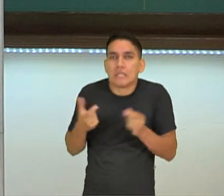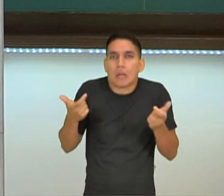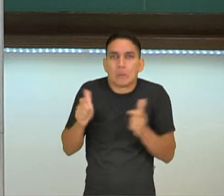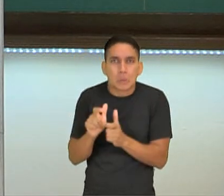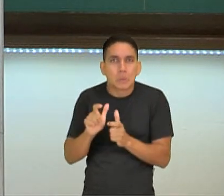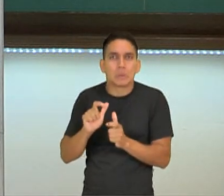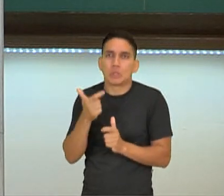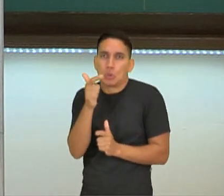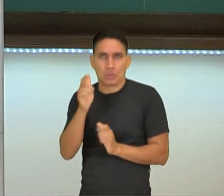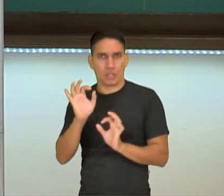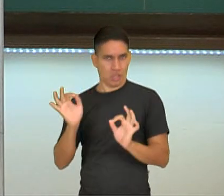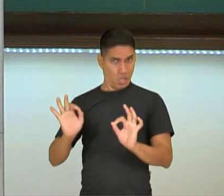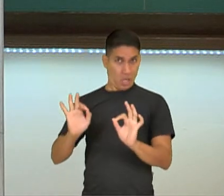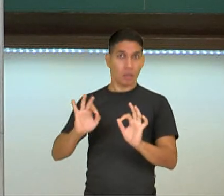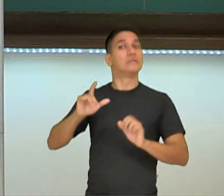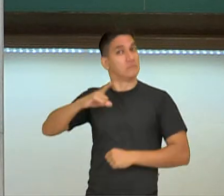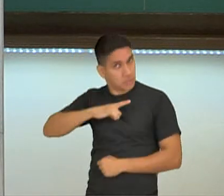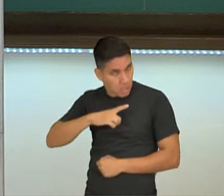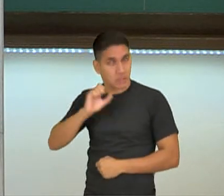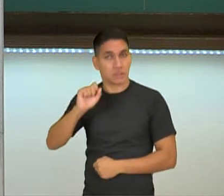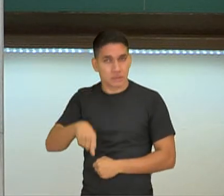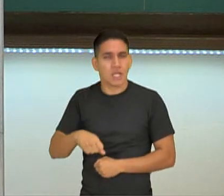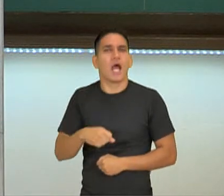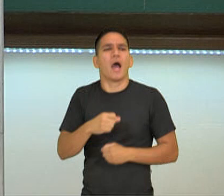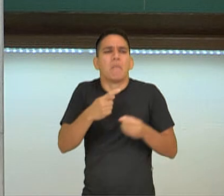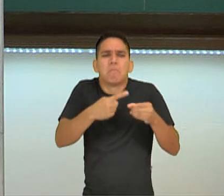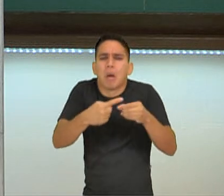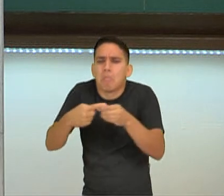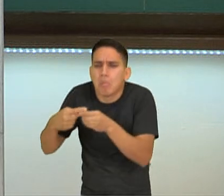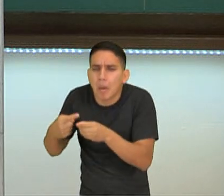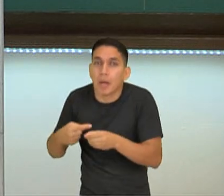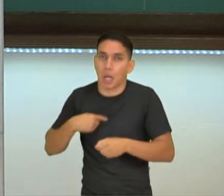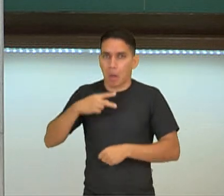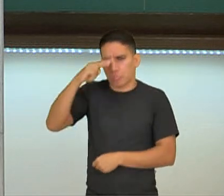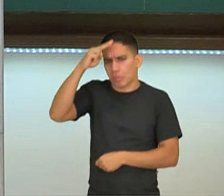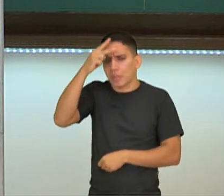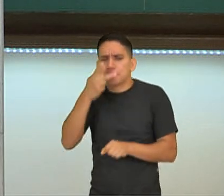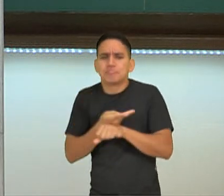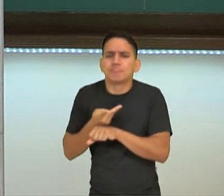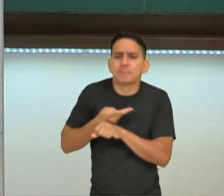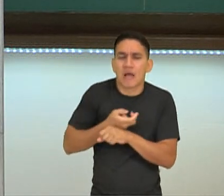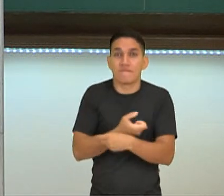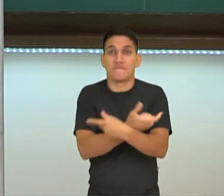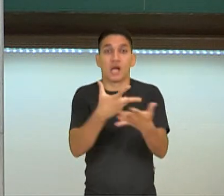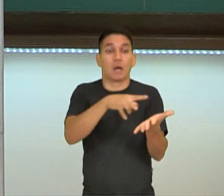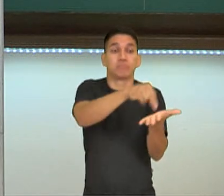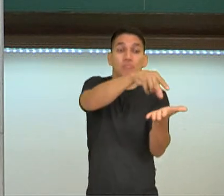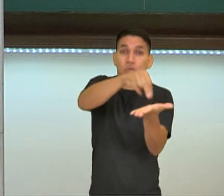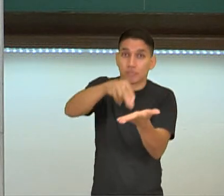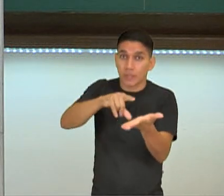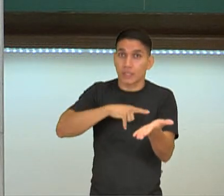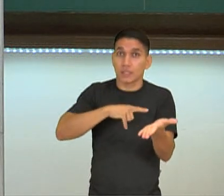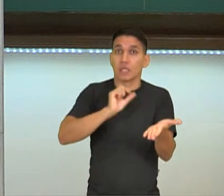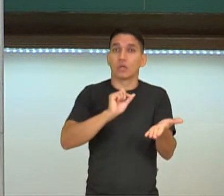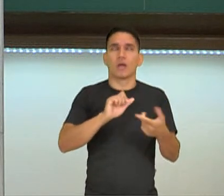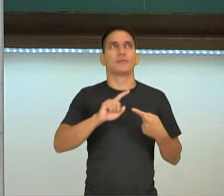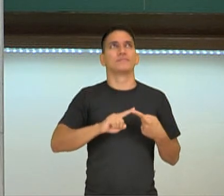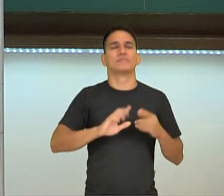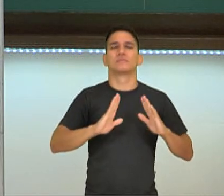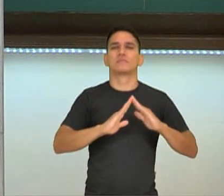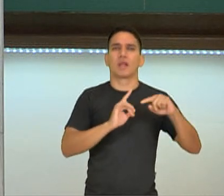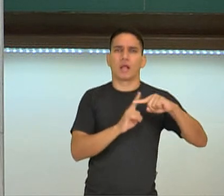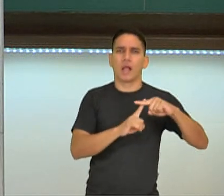ou até vilas. O professor Roberto pesquisou várias vilas cuxitas. Amada, que tinha o templo de